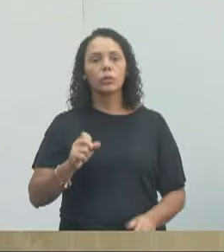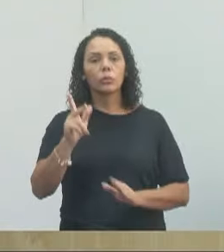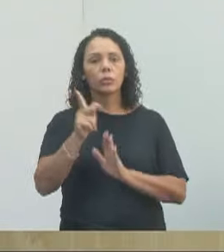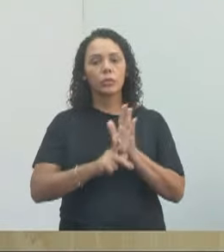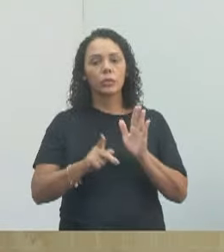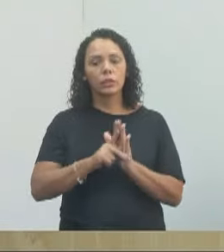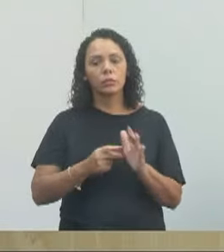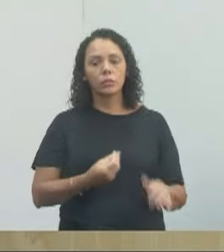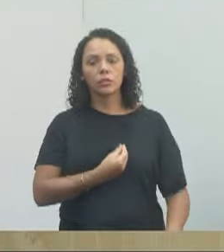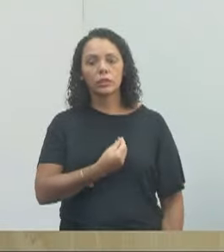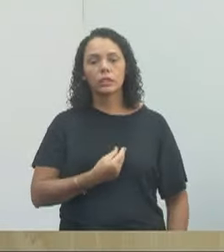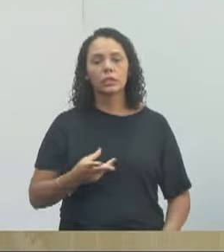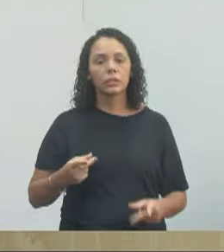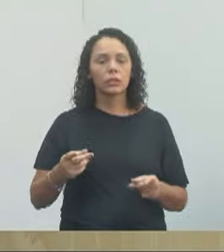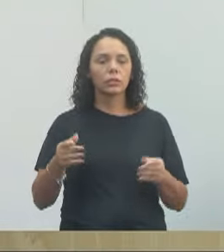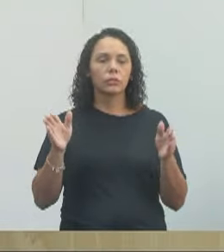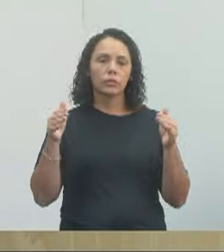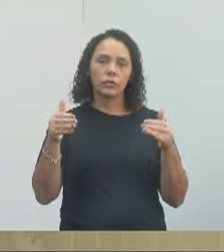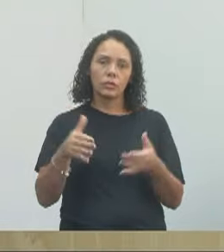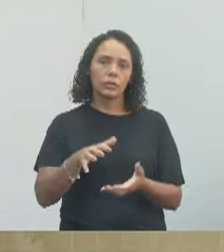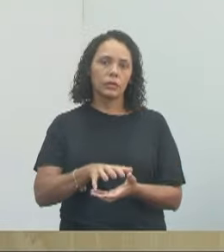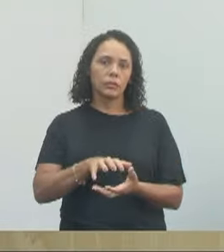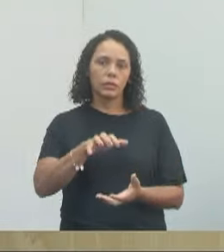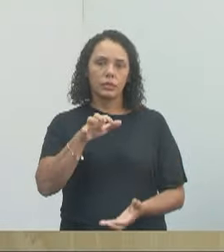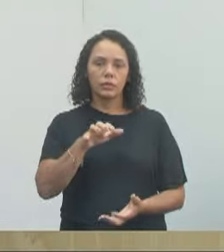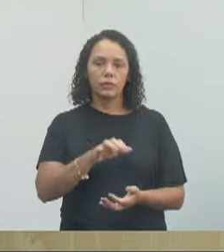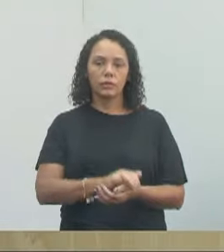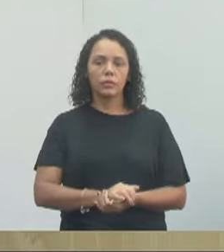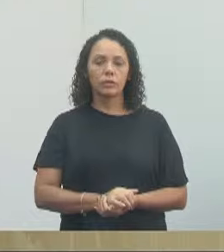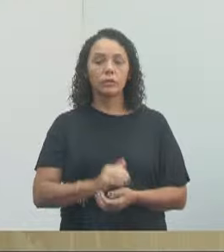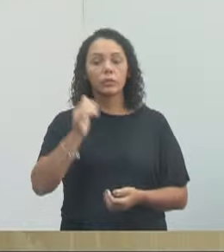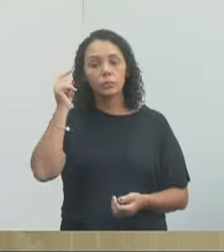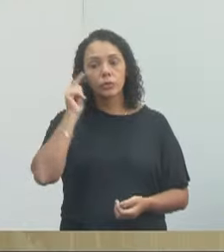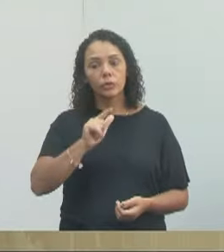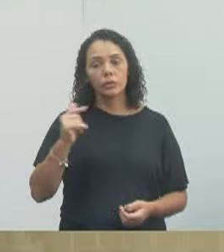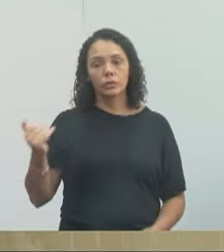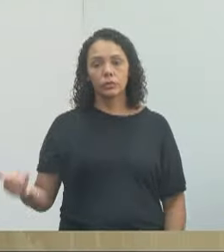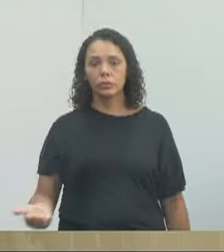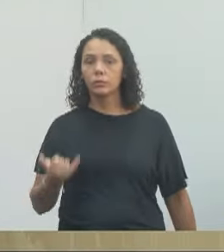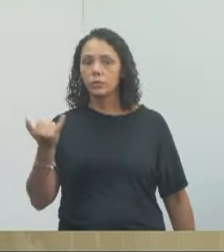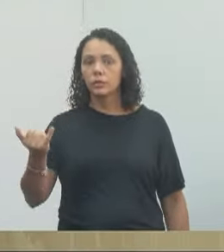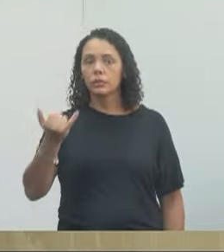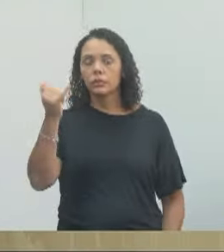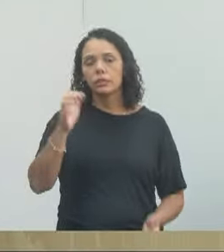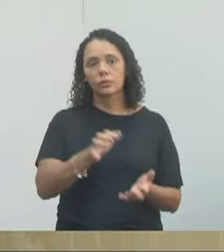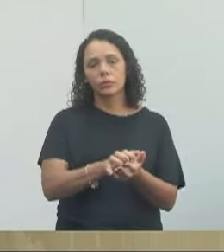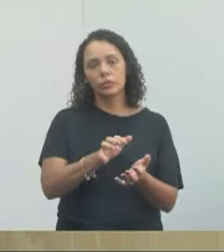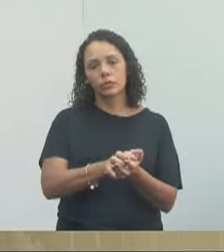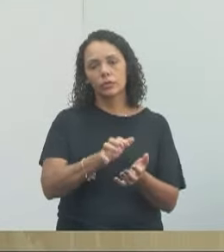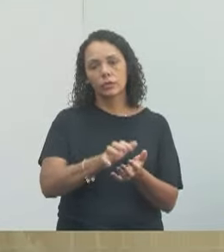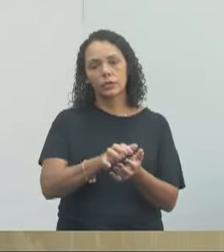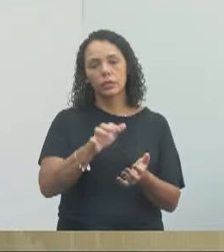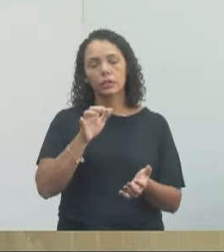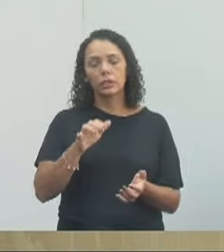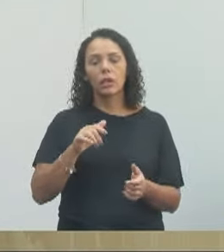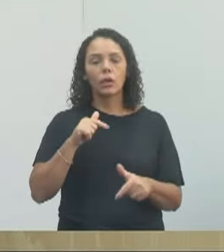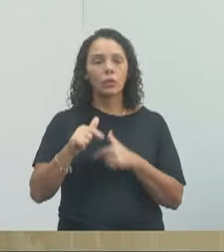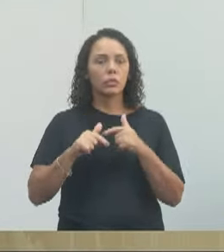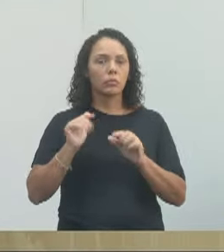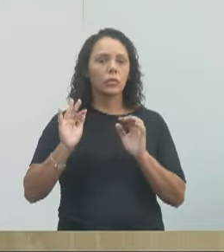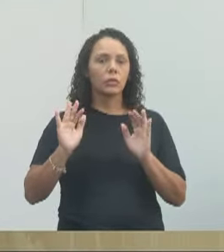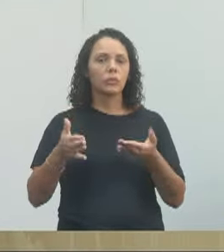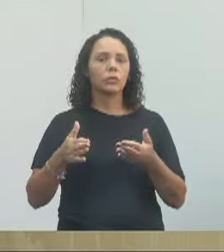idosos em situação de vulnerabilidade um grande uma grande conquista para Jacarei fruto de um trabalho que vem sendo realizado há muito